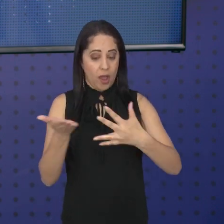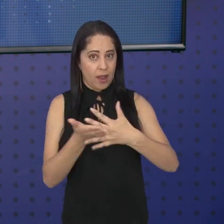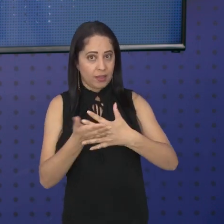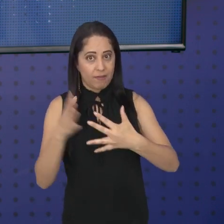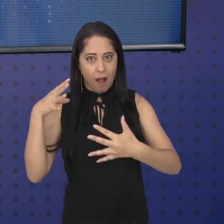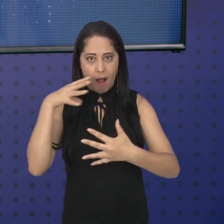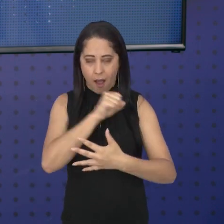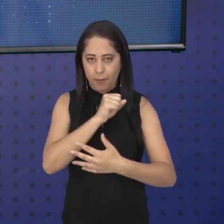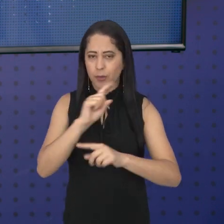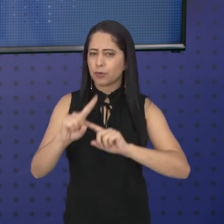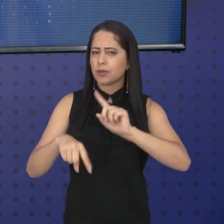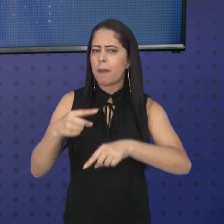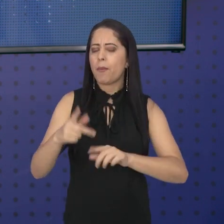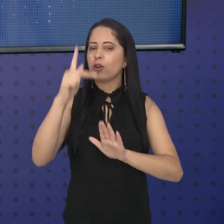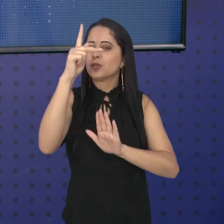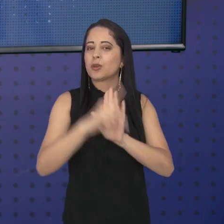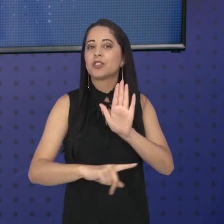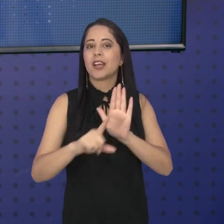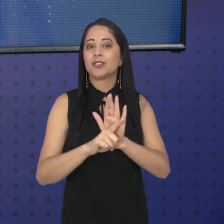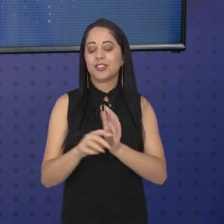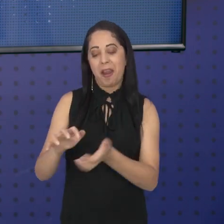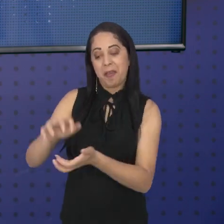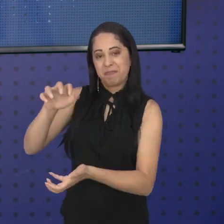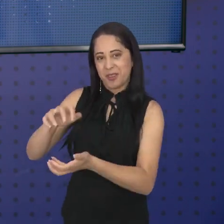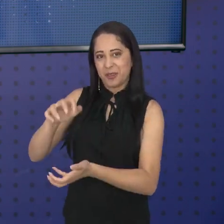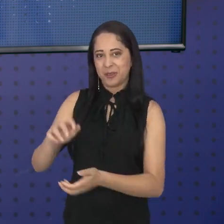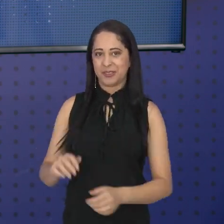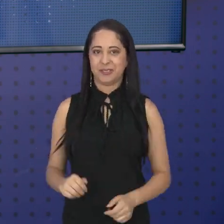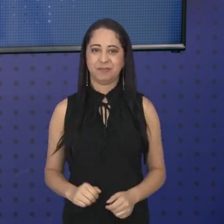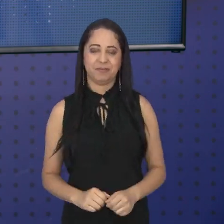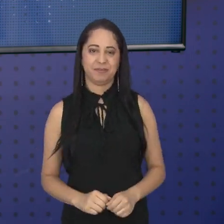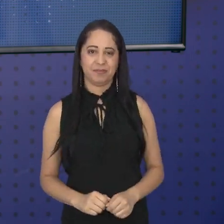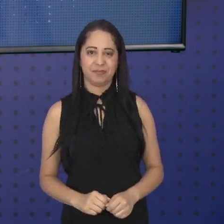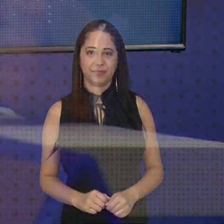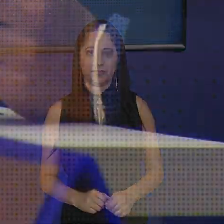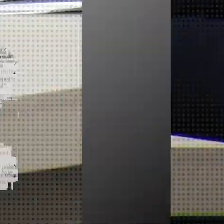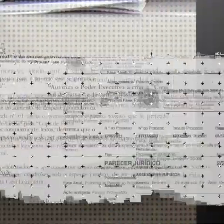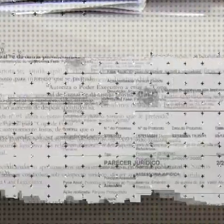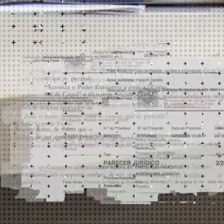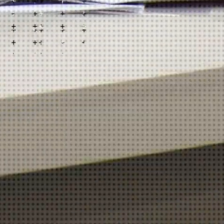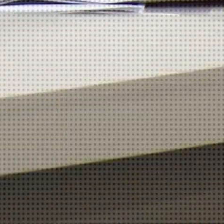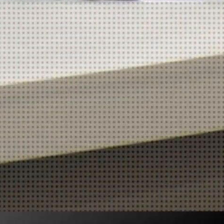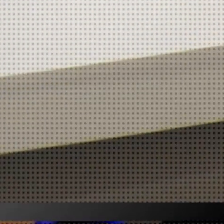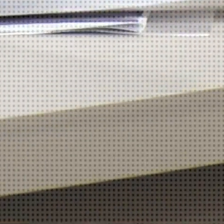rápido intervalo e na volta tem projeto para a terceira idade. Até já!